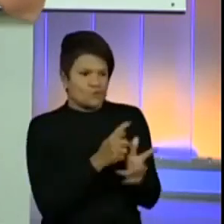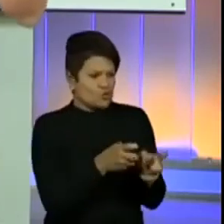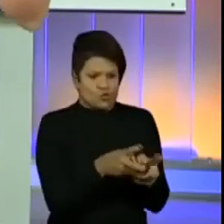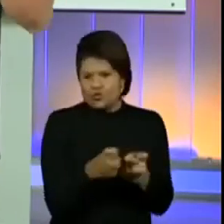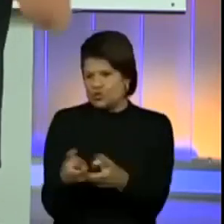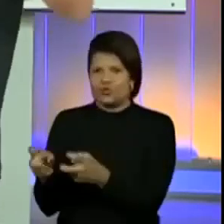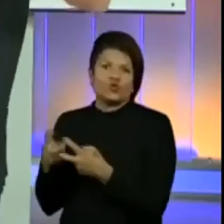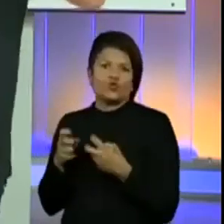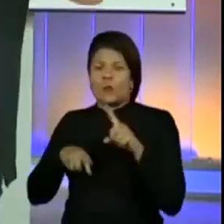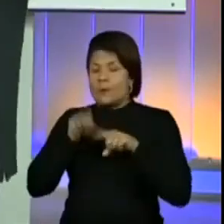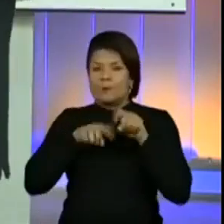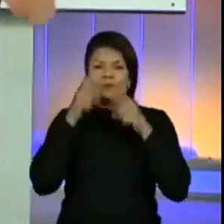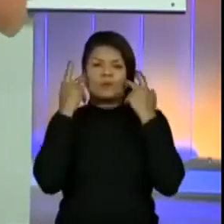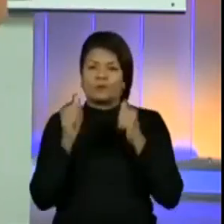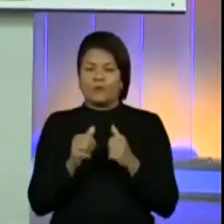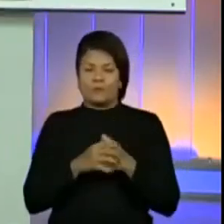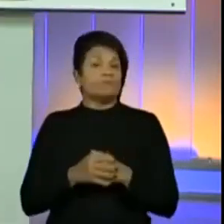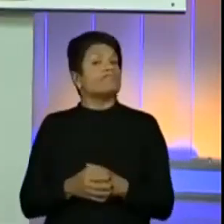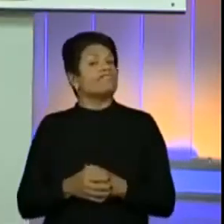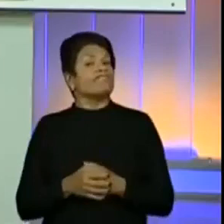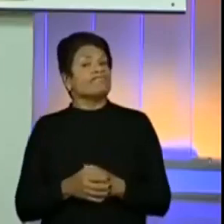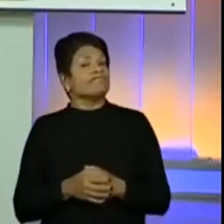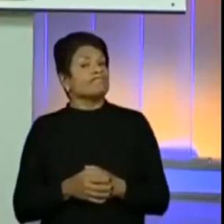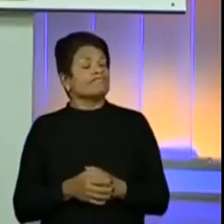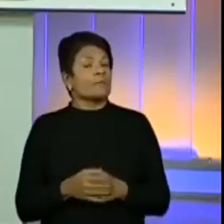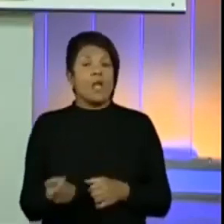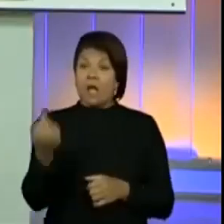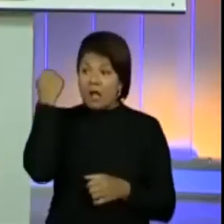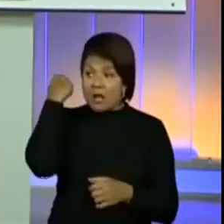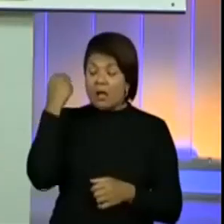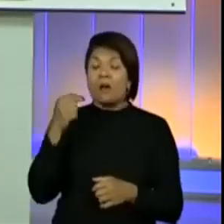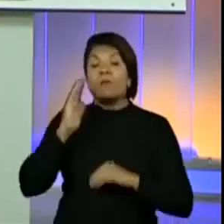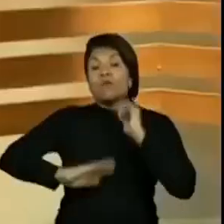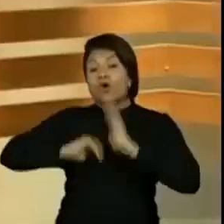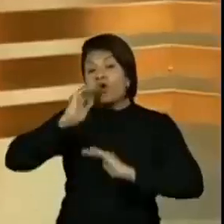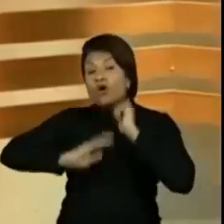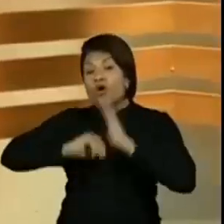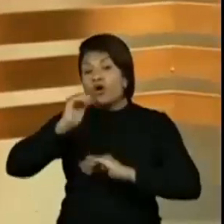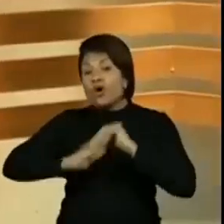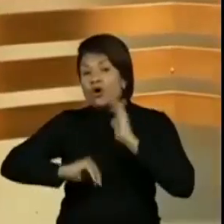Não. Tudo era muito consolidado, a produção do homem era feita pelo